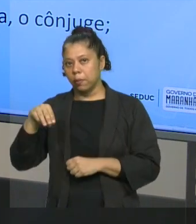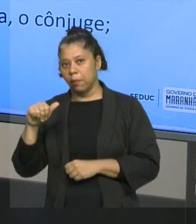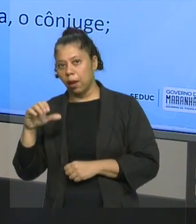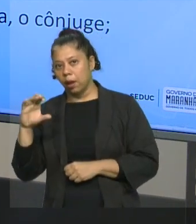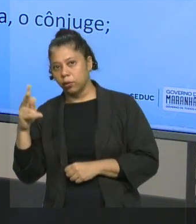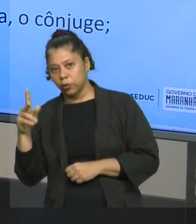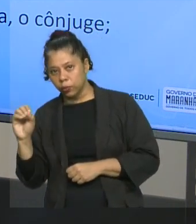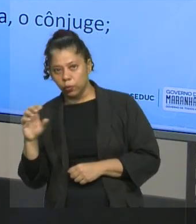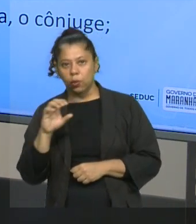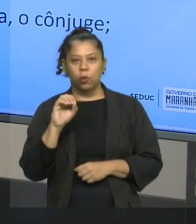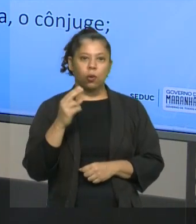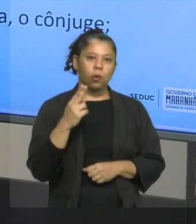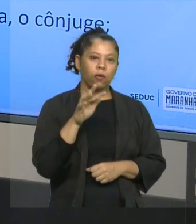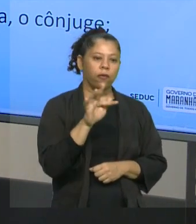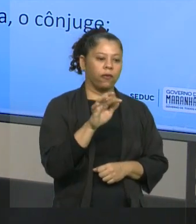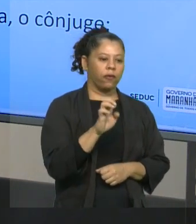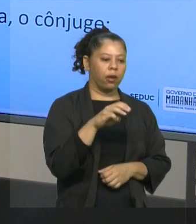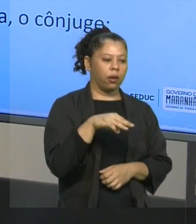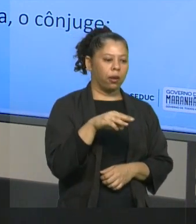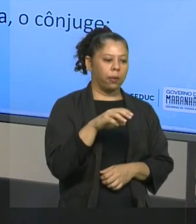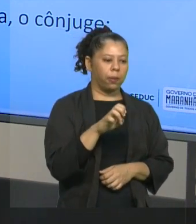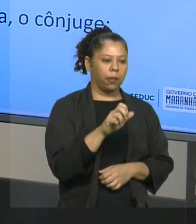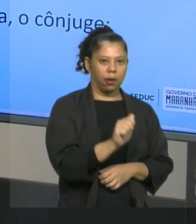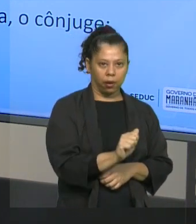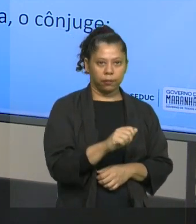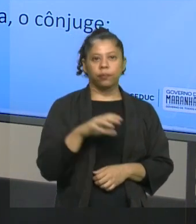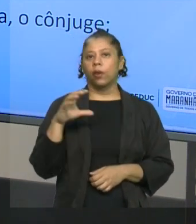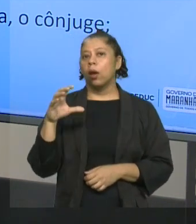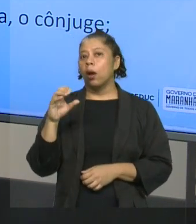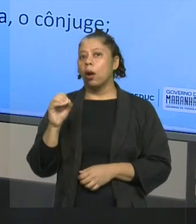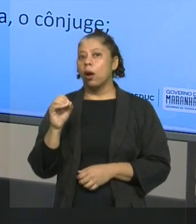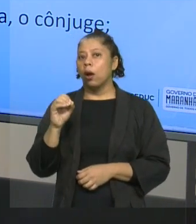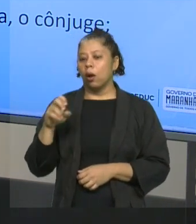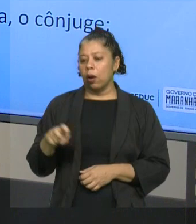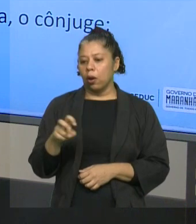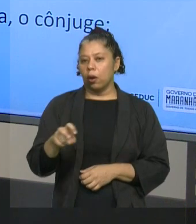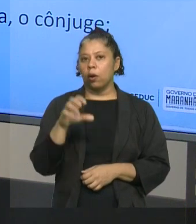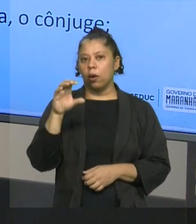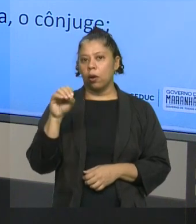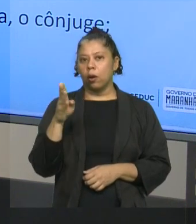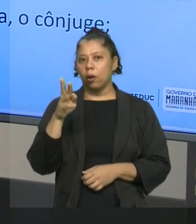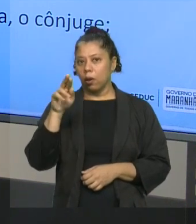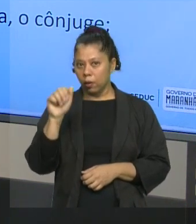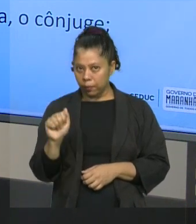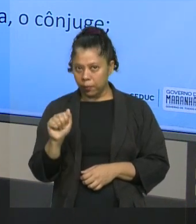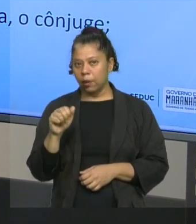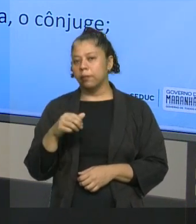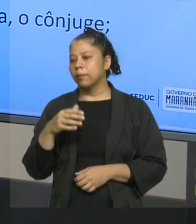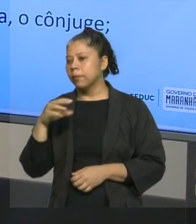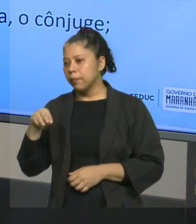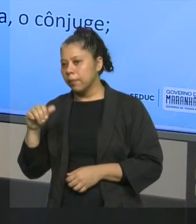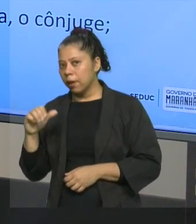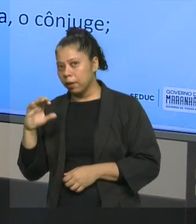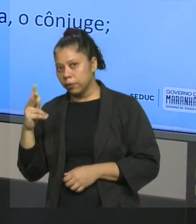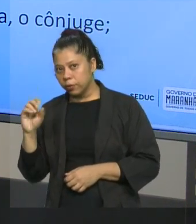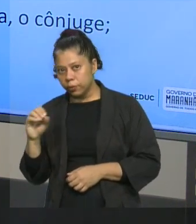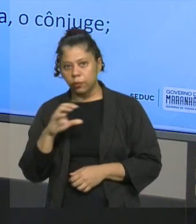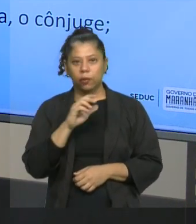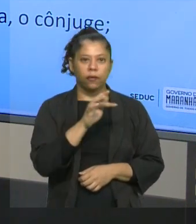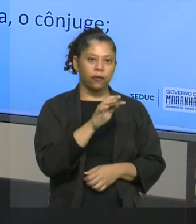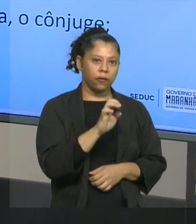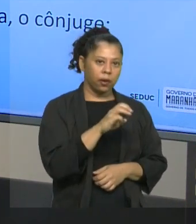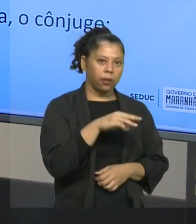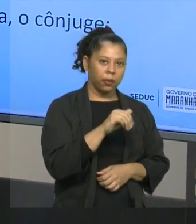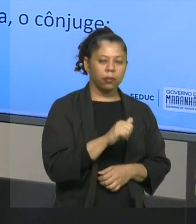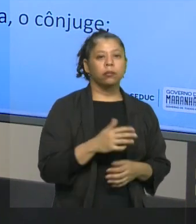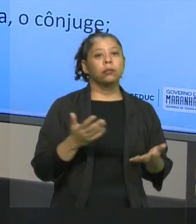macho, cobra fêmea. Eu tenho ainda o substantivo comum de dois gêneros. Isso acontece